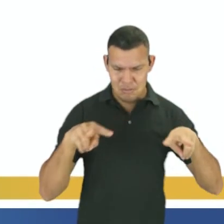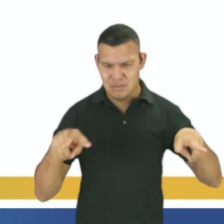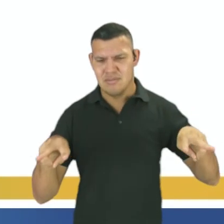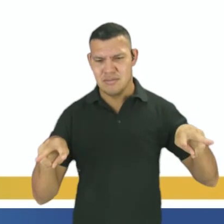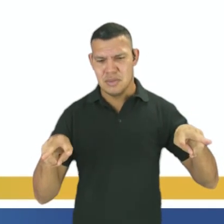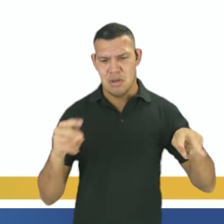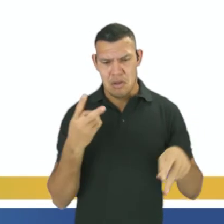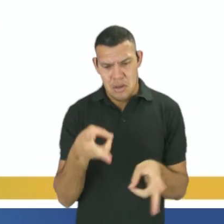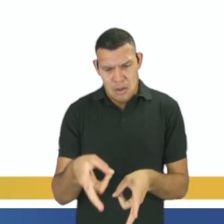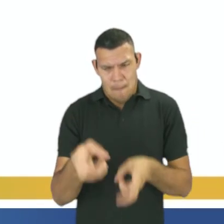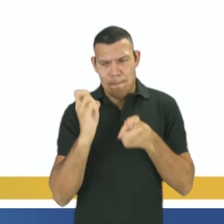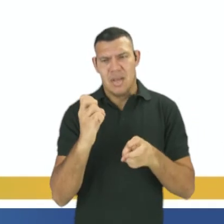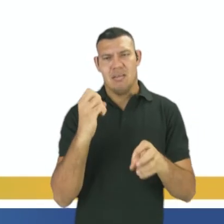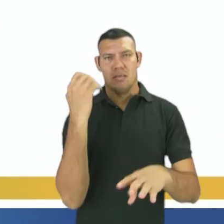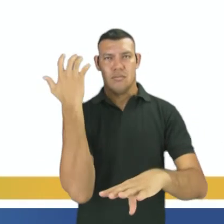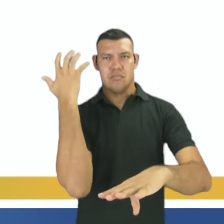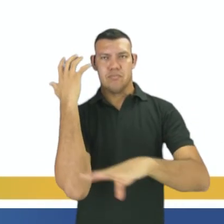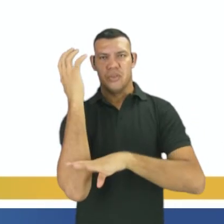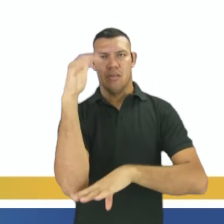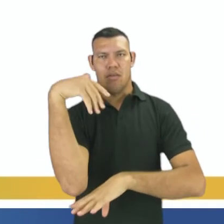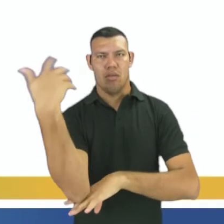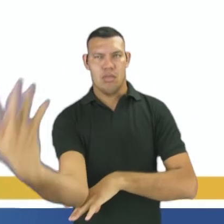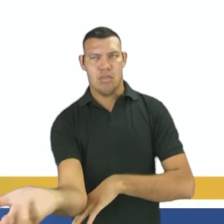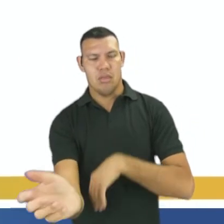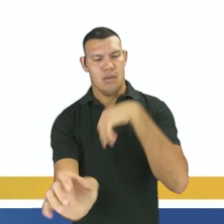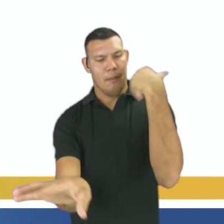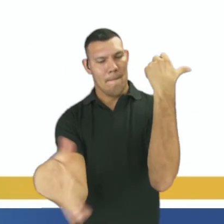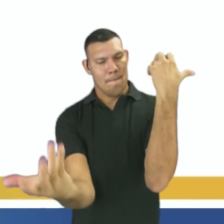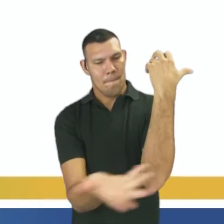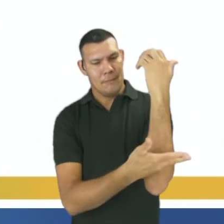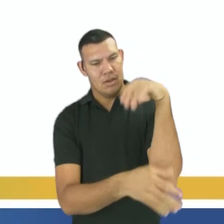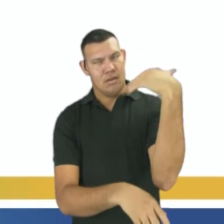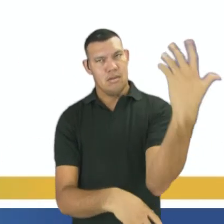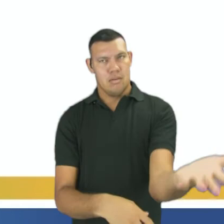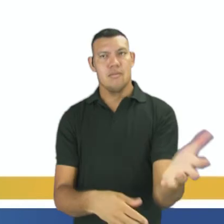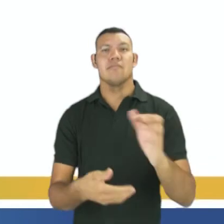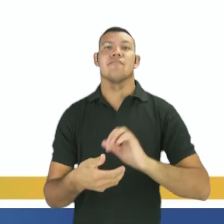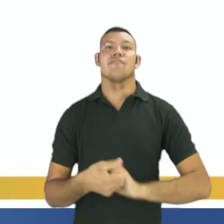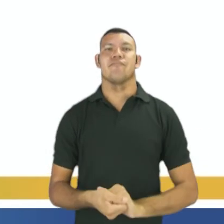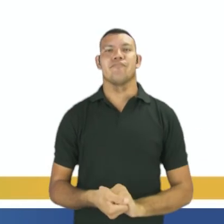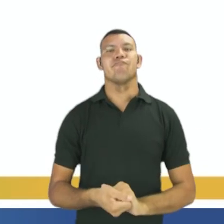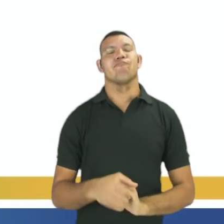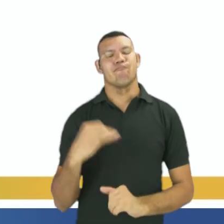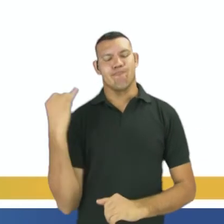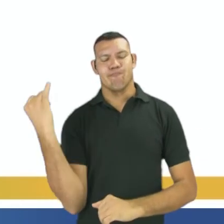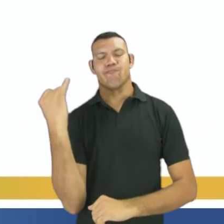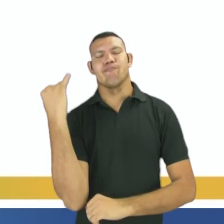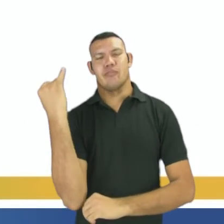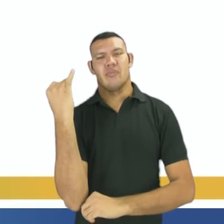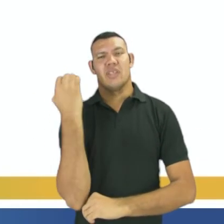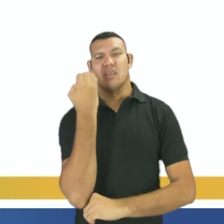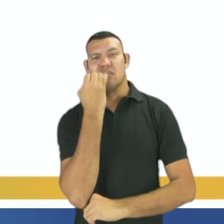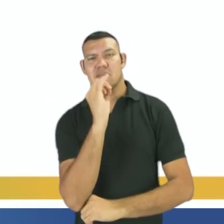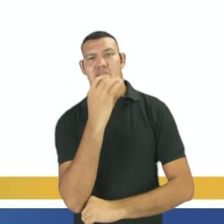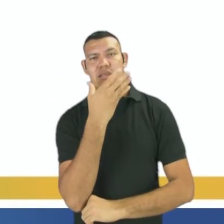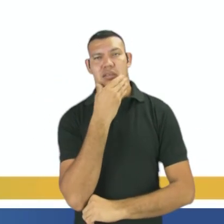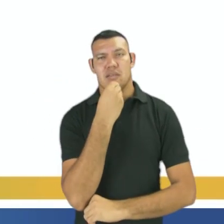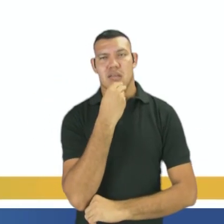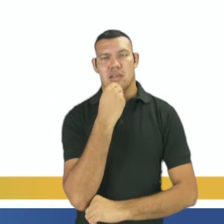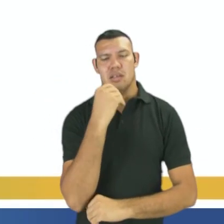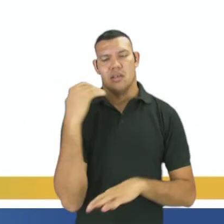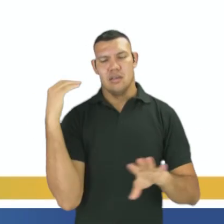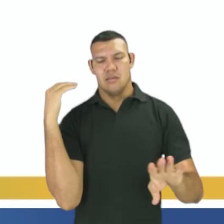Porque a floresta amazônica é responsável pela pela ela tem uma grande importância na falta o climático mas se o homem começar a